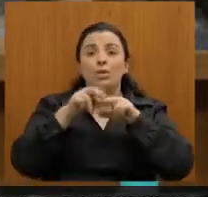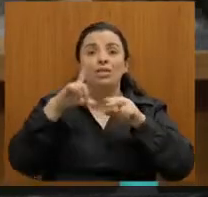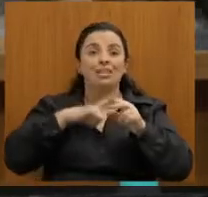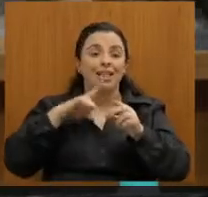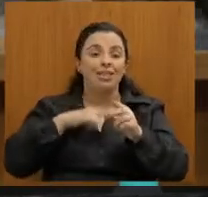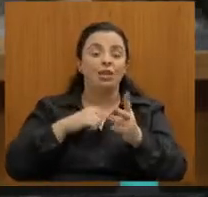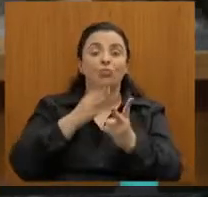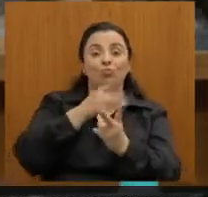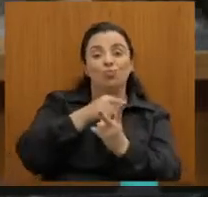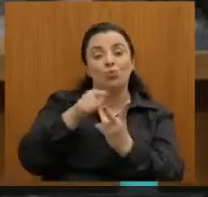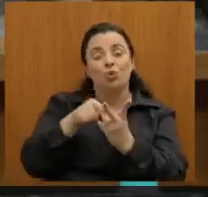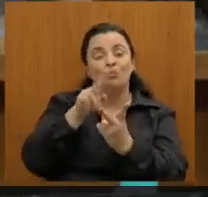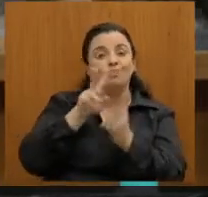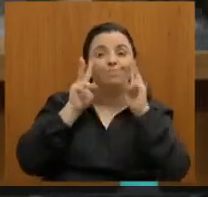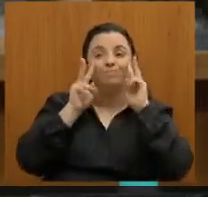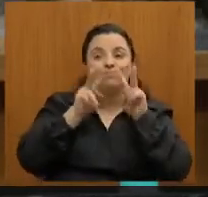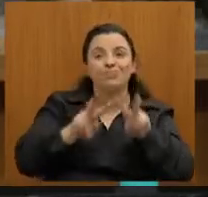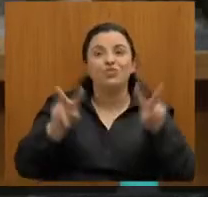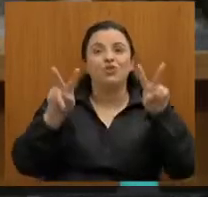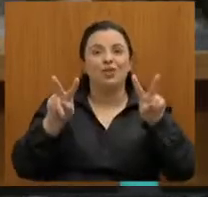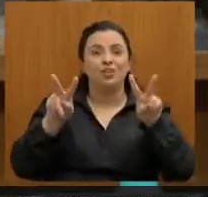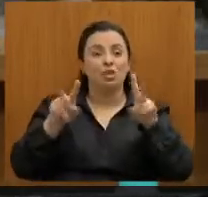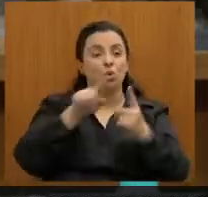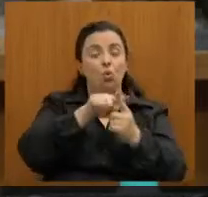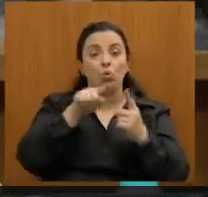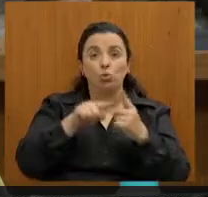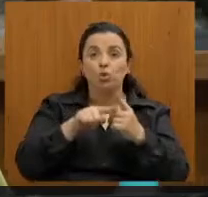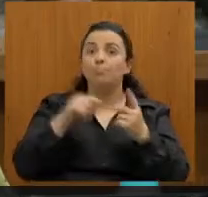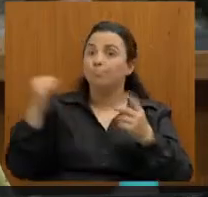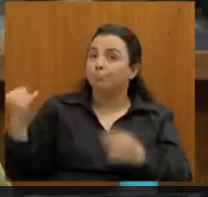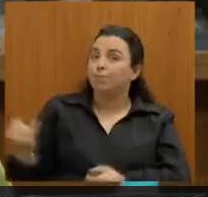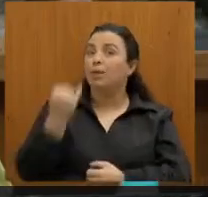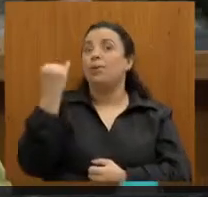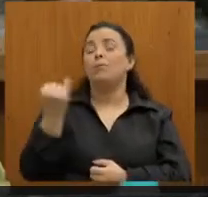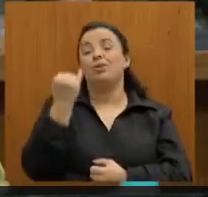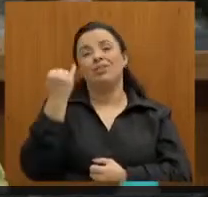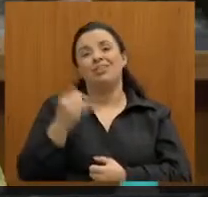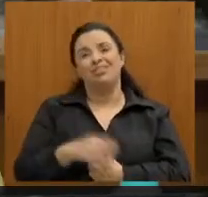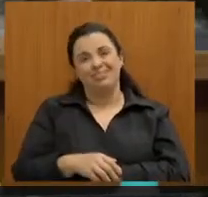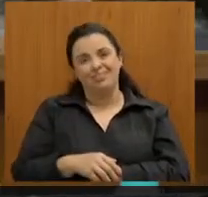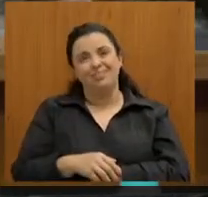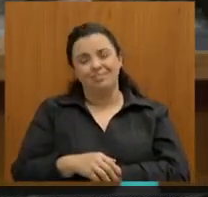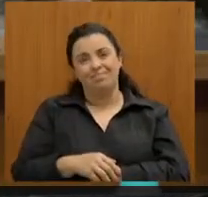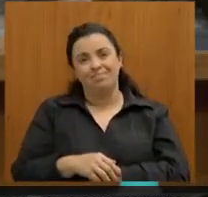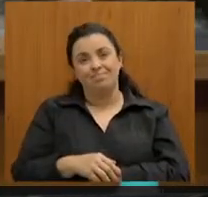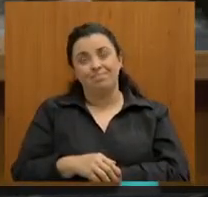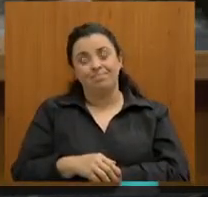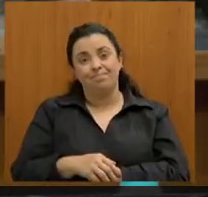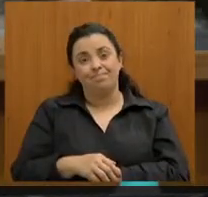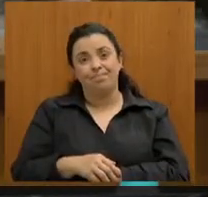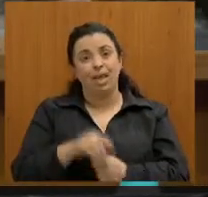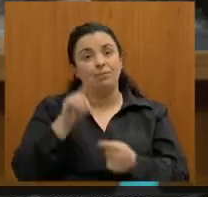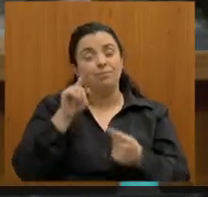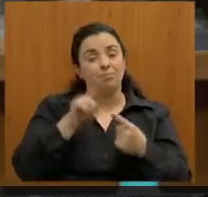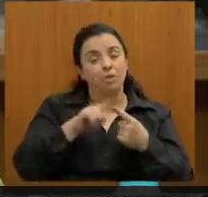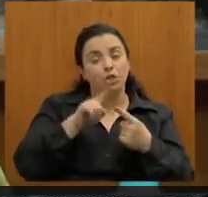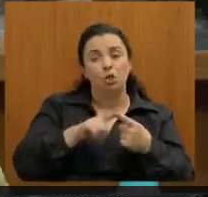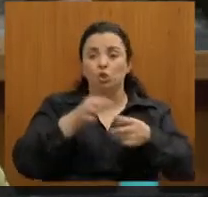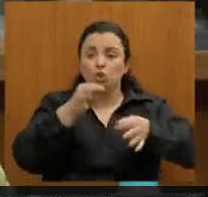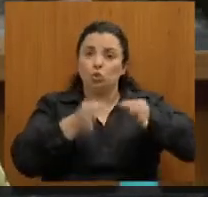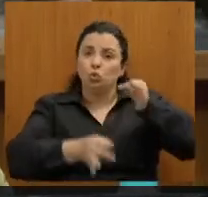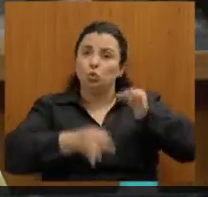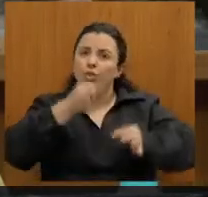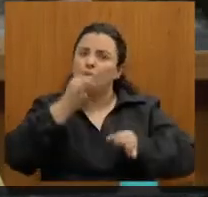diferentes sobre a mulher os dois igualmente relevantes e do ponto de vista jurídico